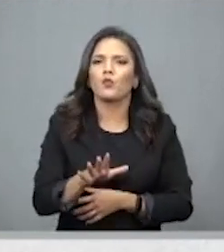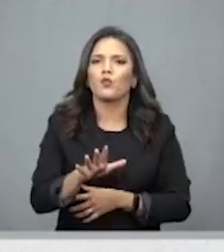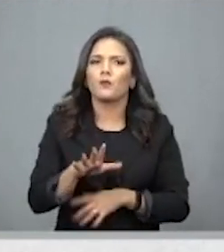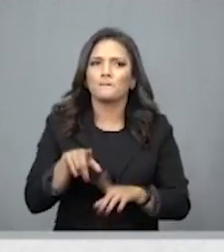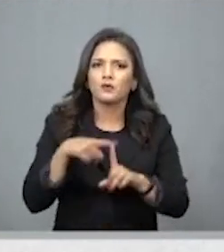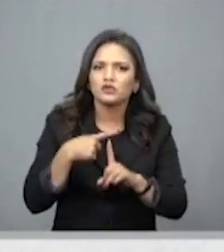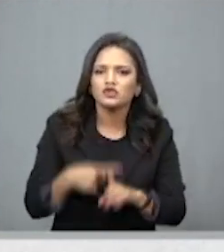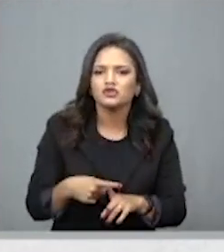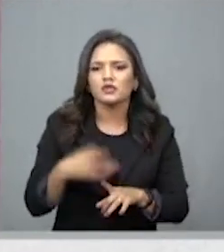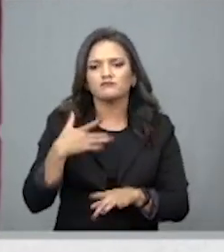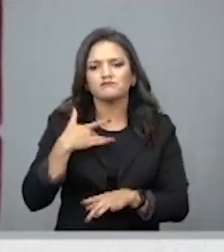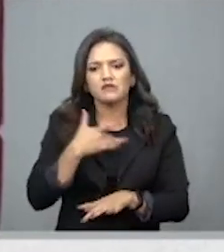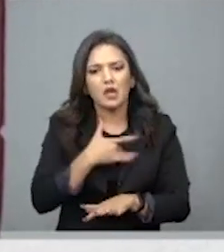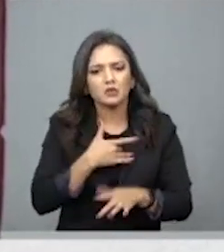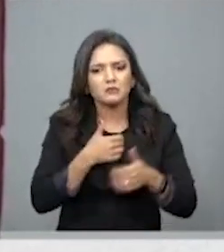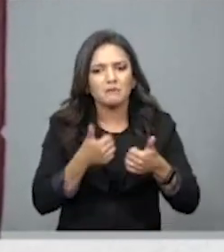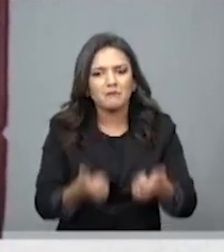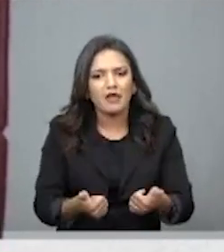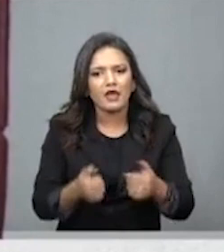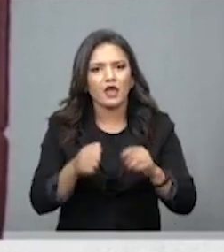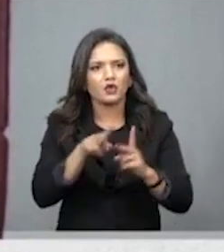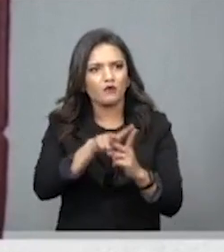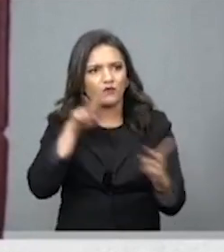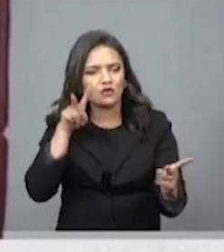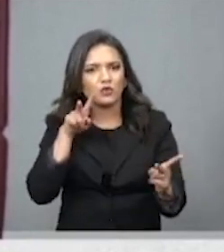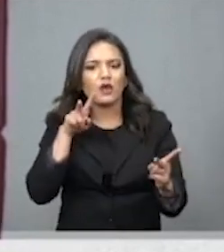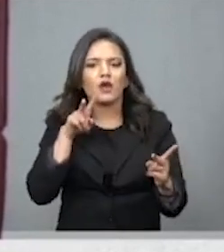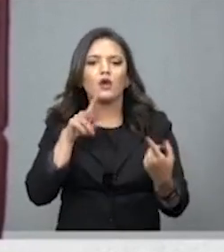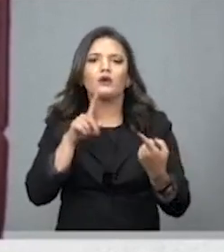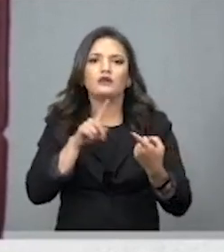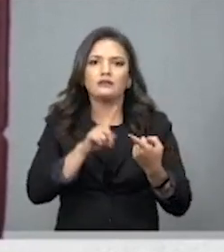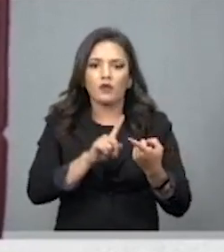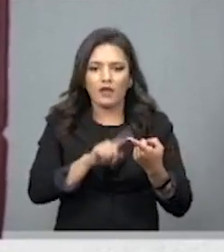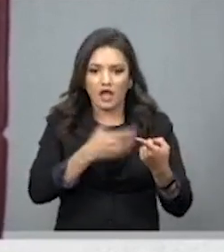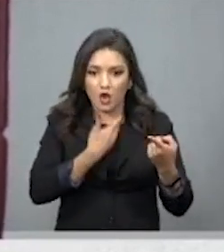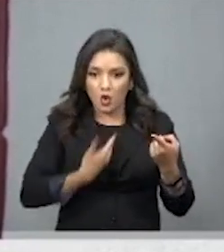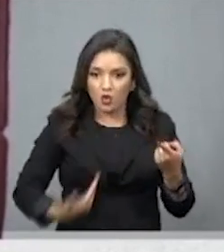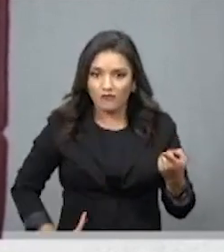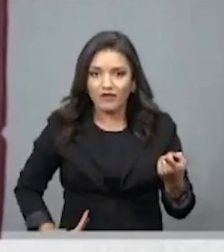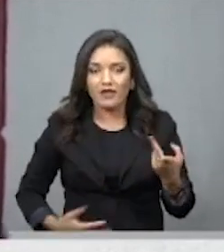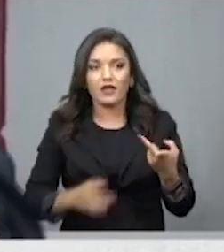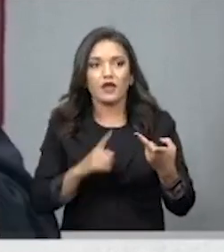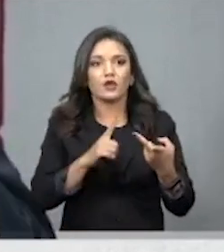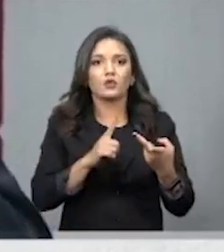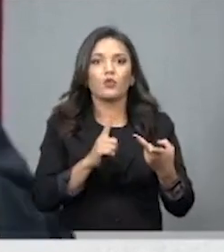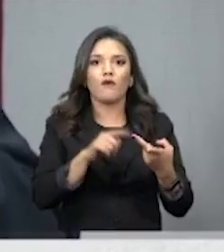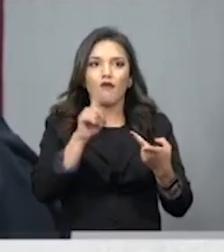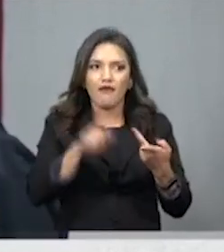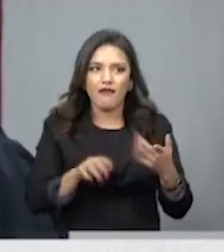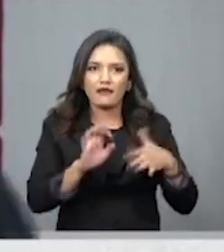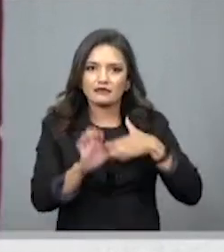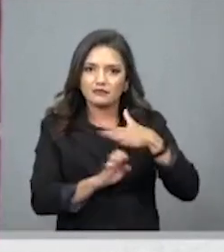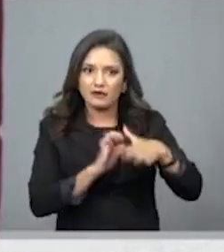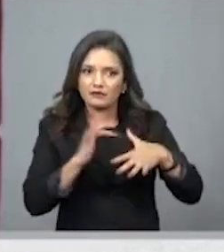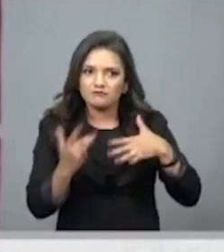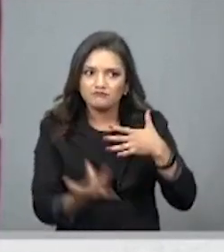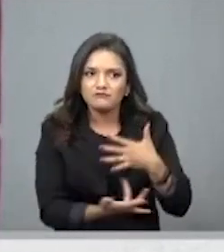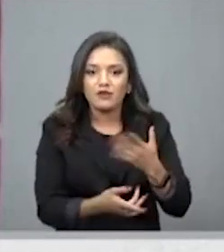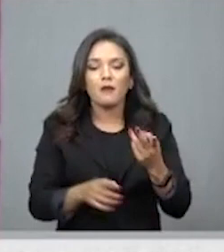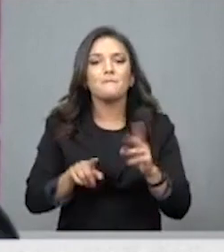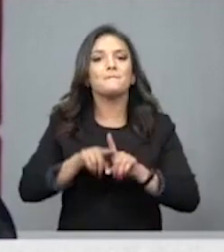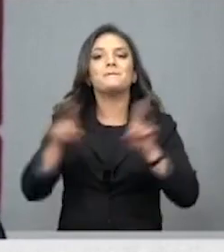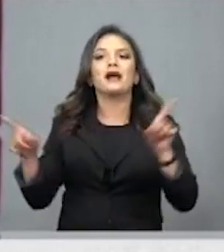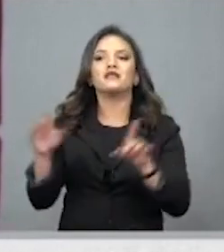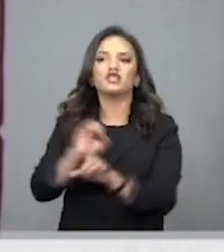não depende apenas das plataformas e não depende apenas dos governos depende da sociedade e depende de uma